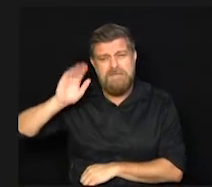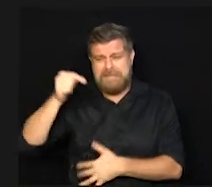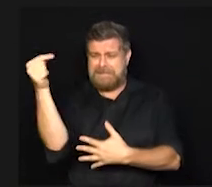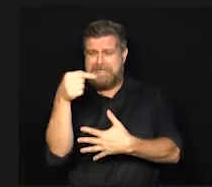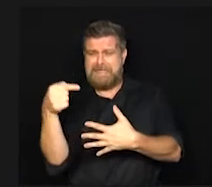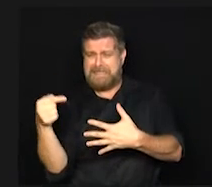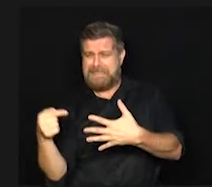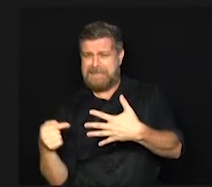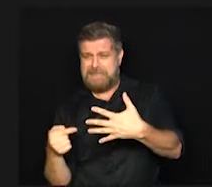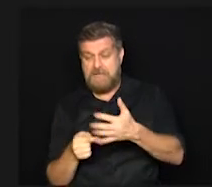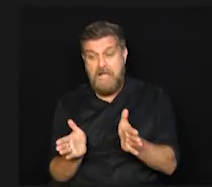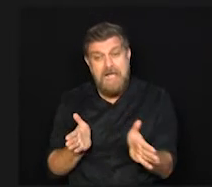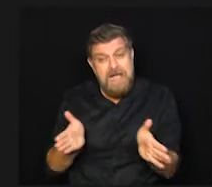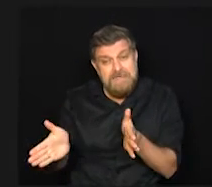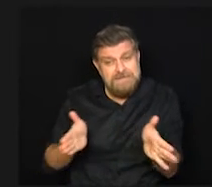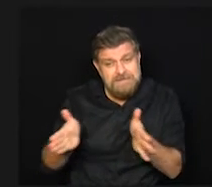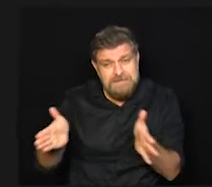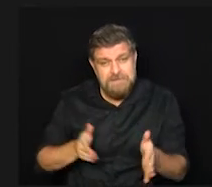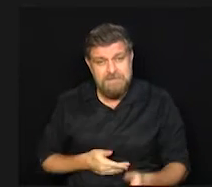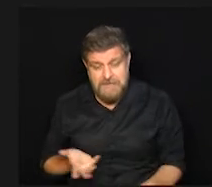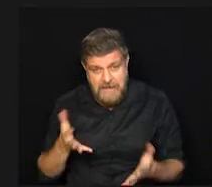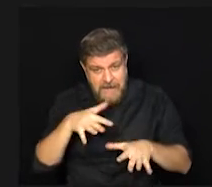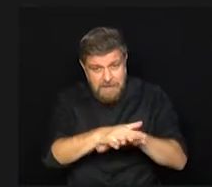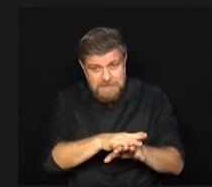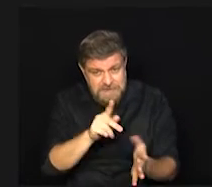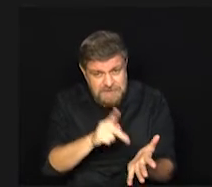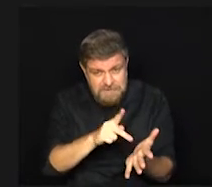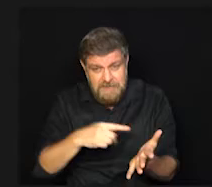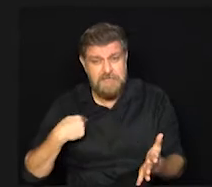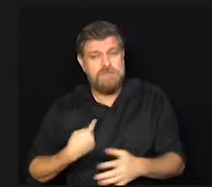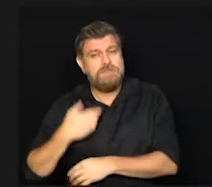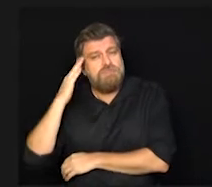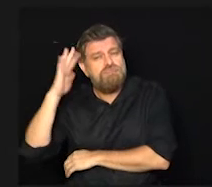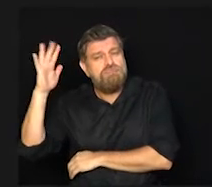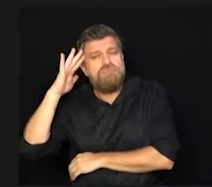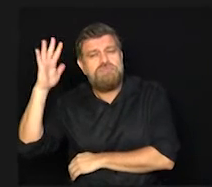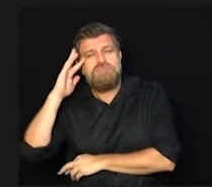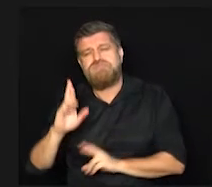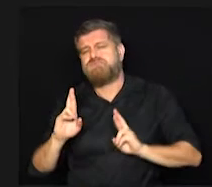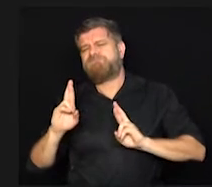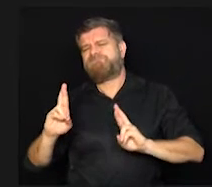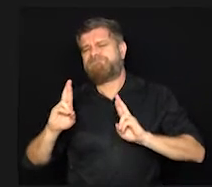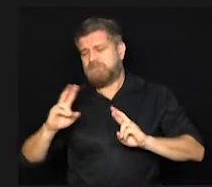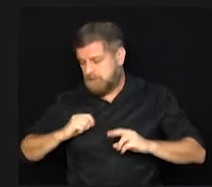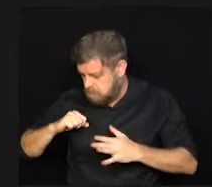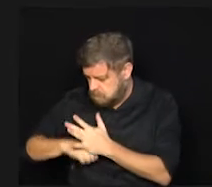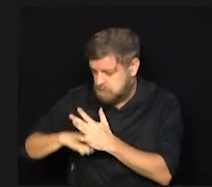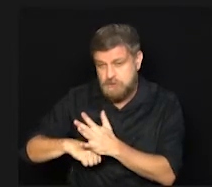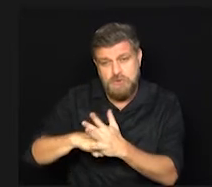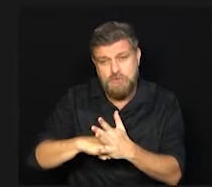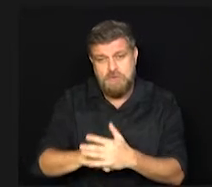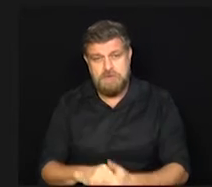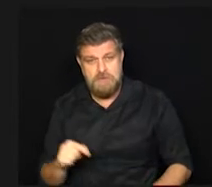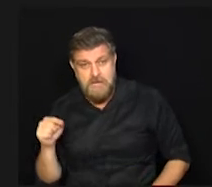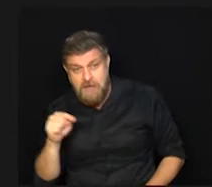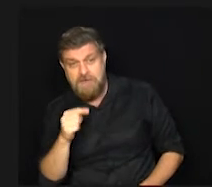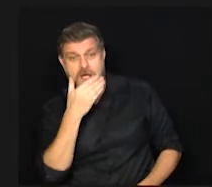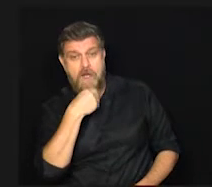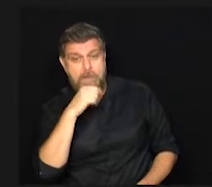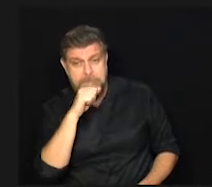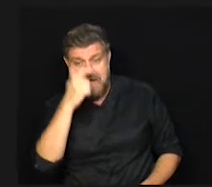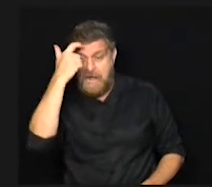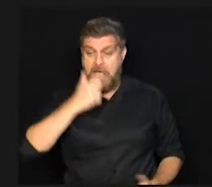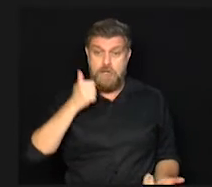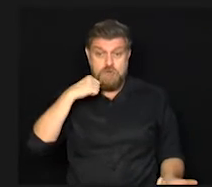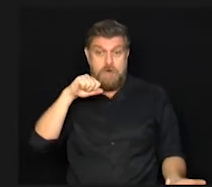A acessibilidade e a real inclusão, aquela que a gente tanto sonha, aquela que a gente tanto luta, você que é pai, eu sou